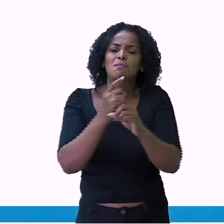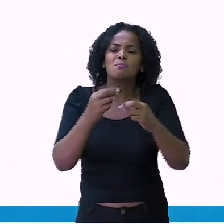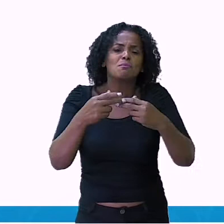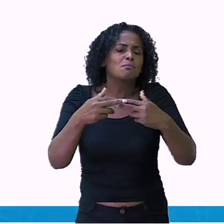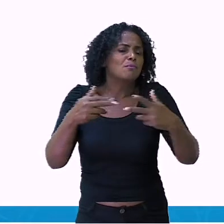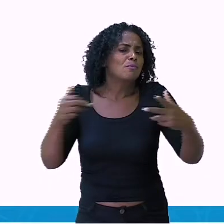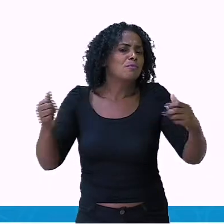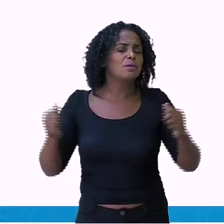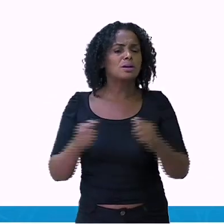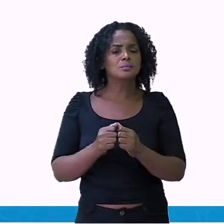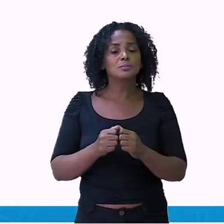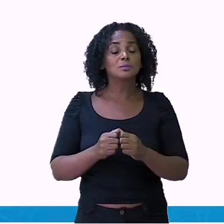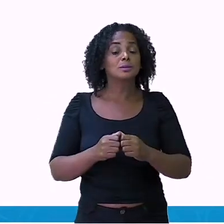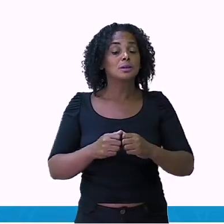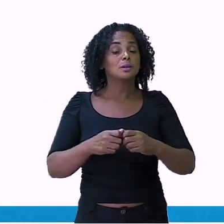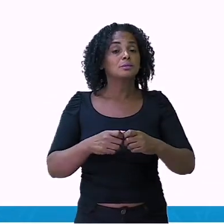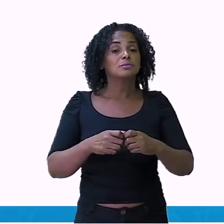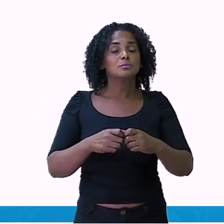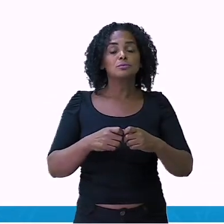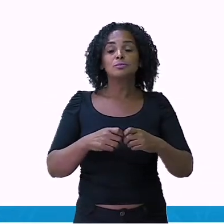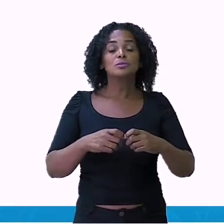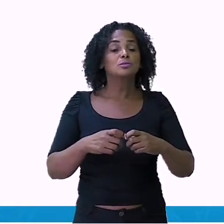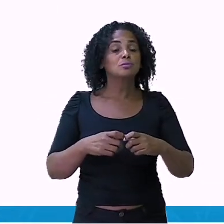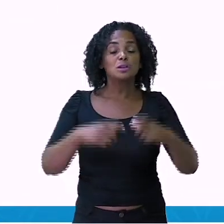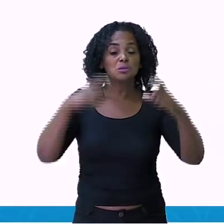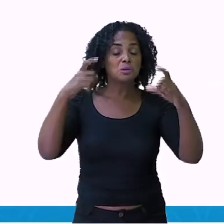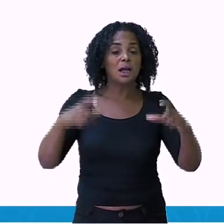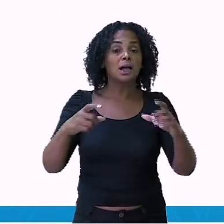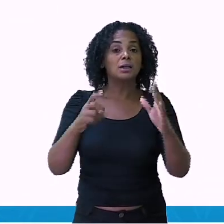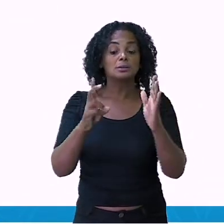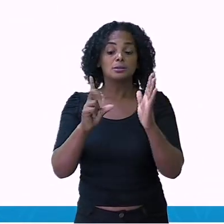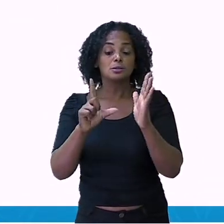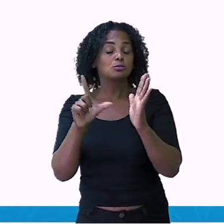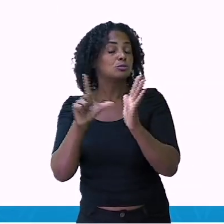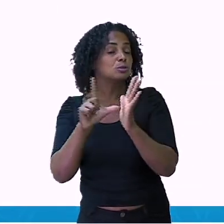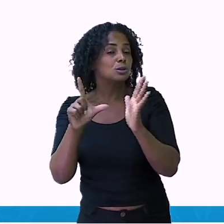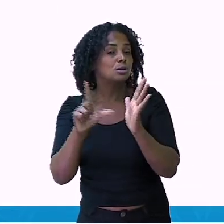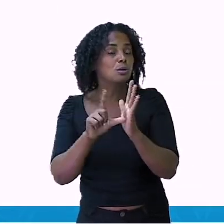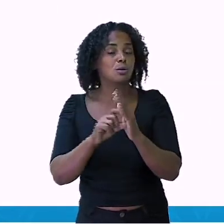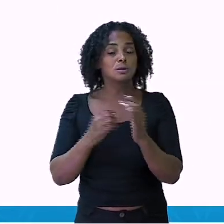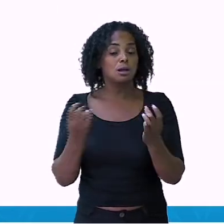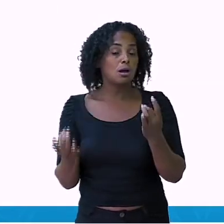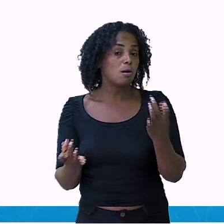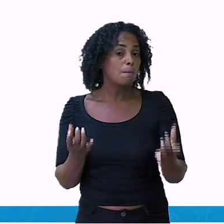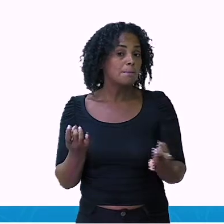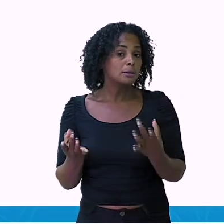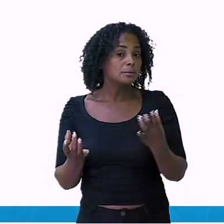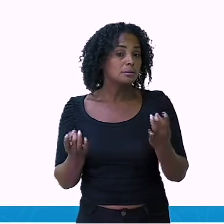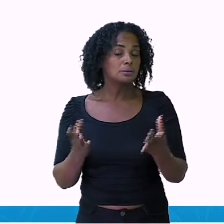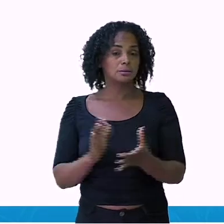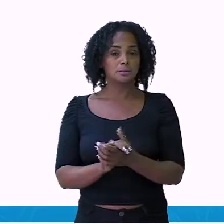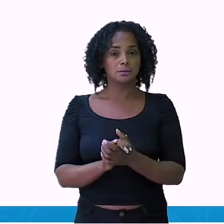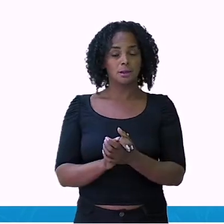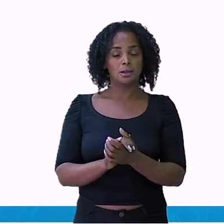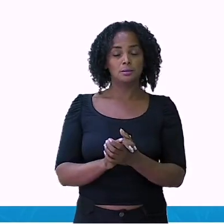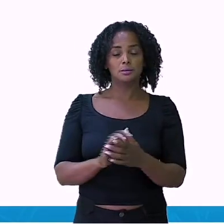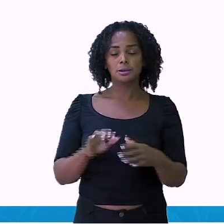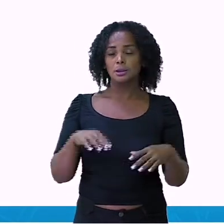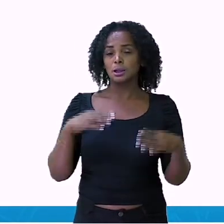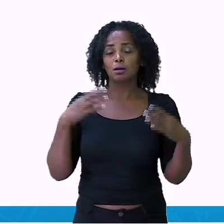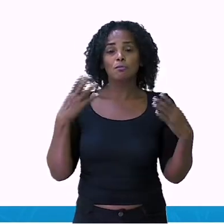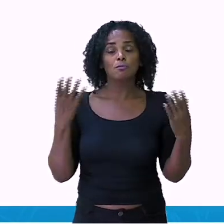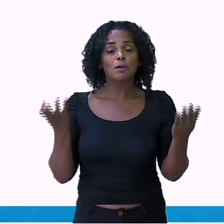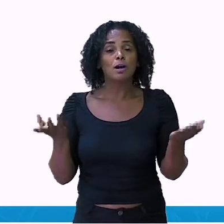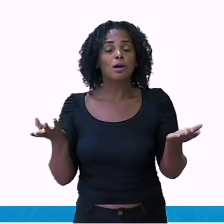tipos de estabelecimentos comerciais. Já que estamos falando então do comércio, então vamos ouvir falar sobre o